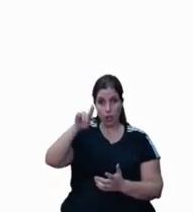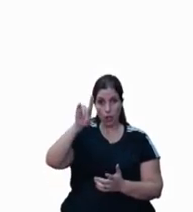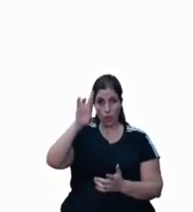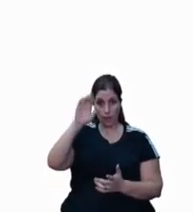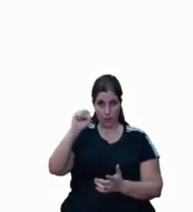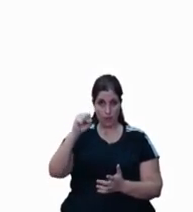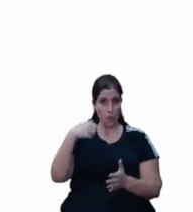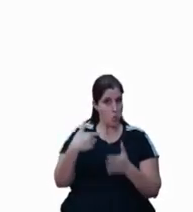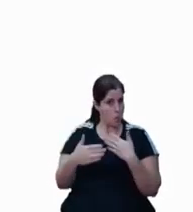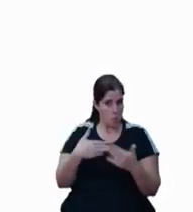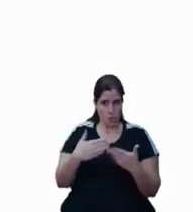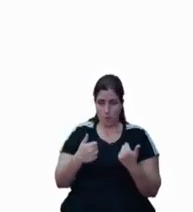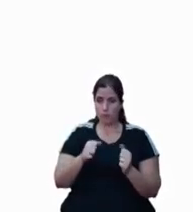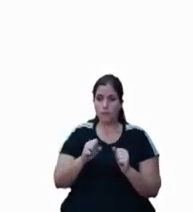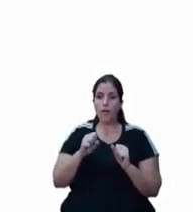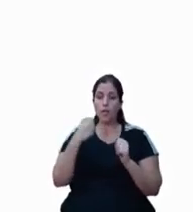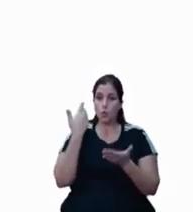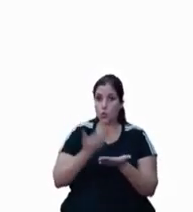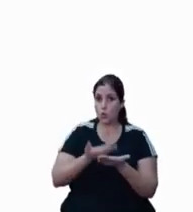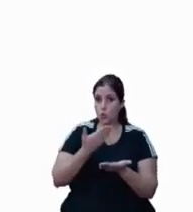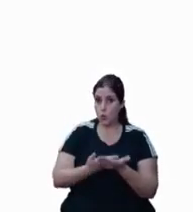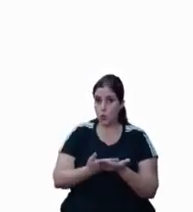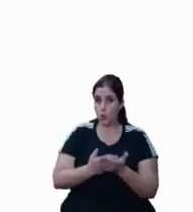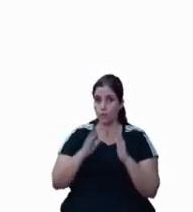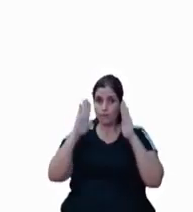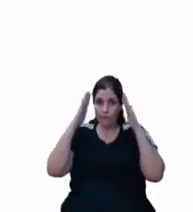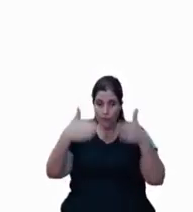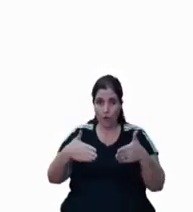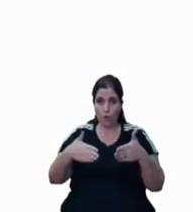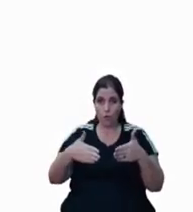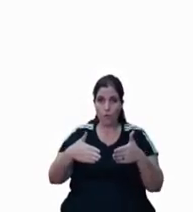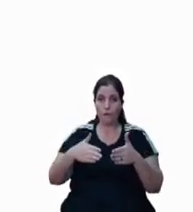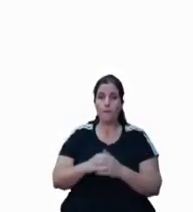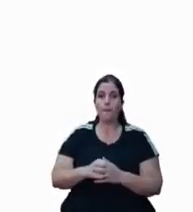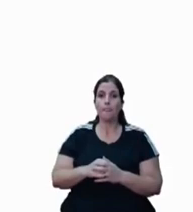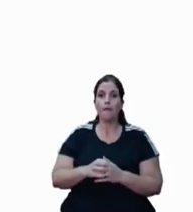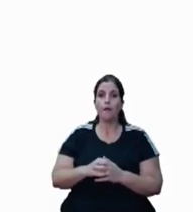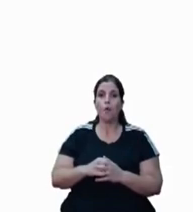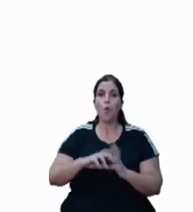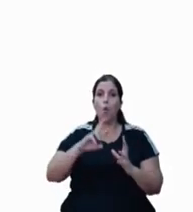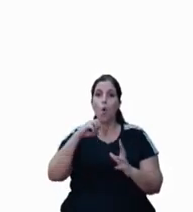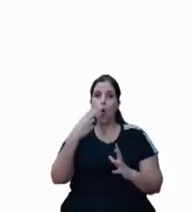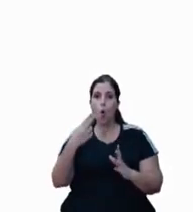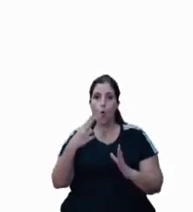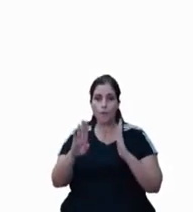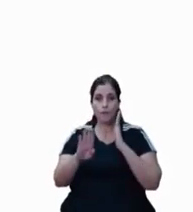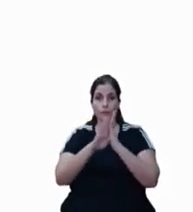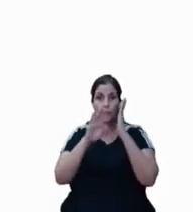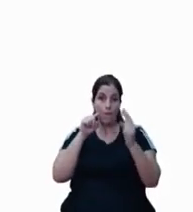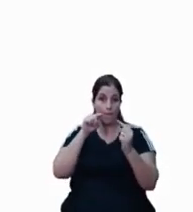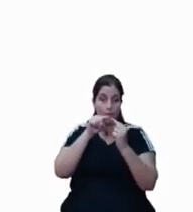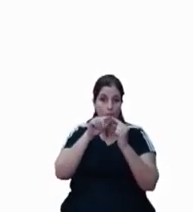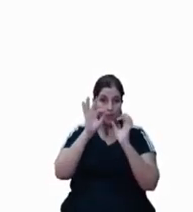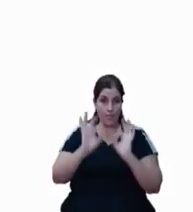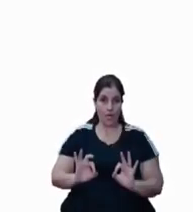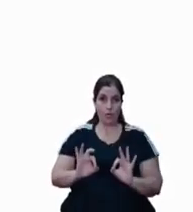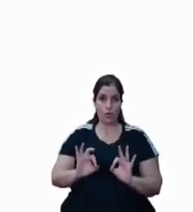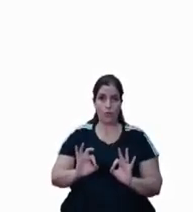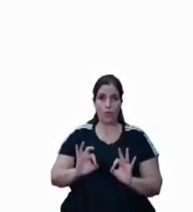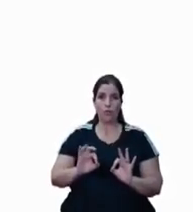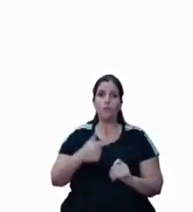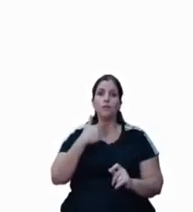dessas causas são distúrbios específicos ou diagnósticos mais precisos da síndrome da dor